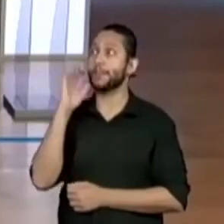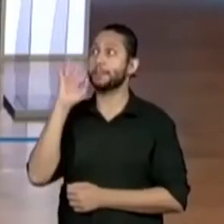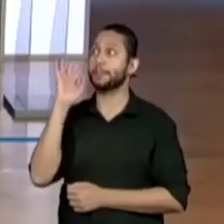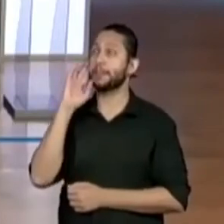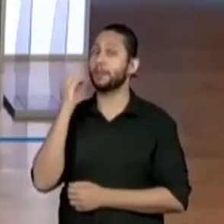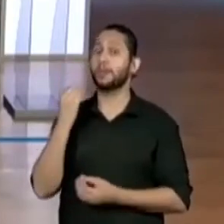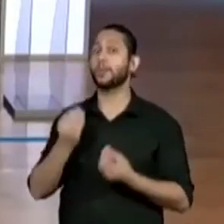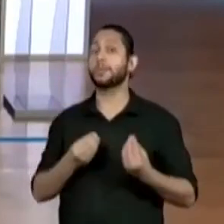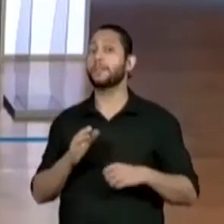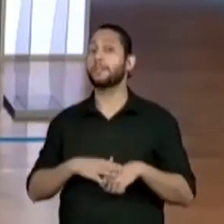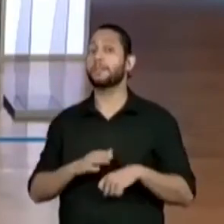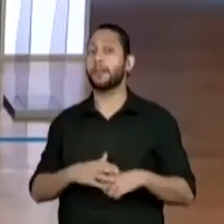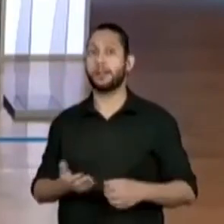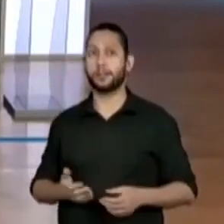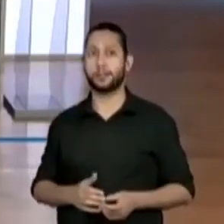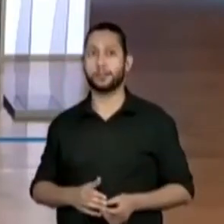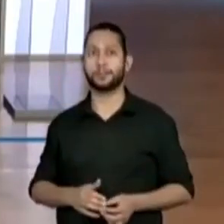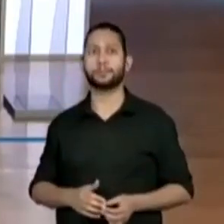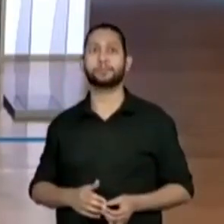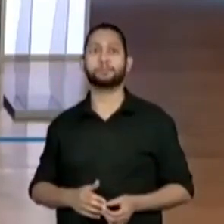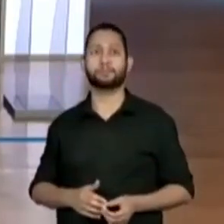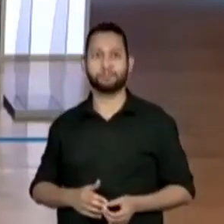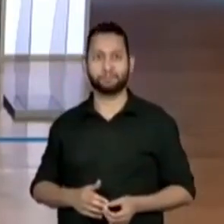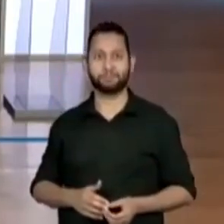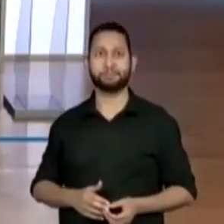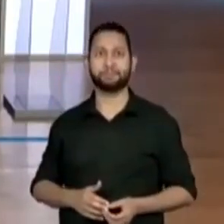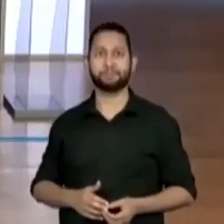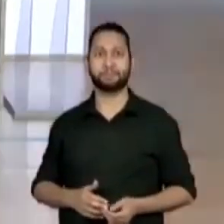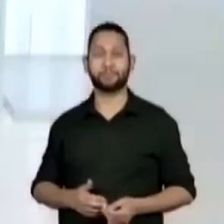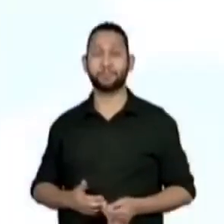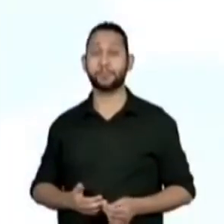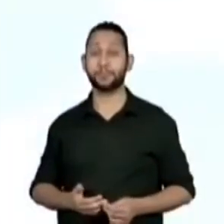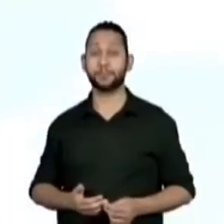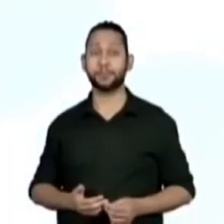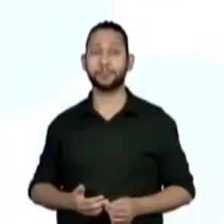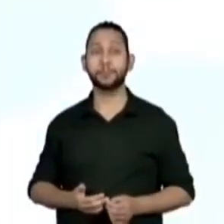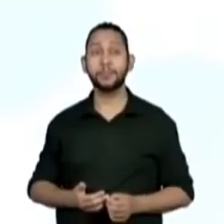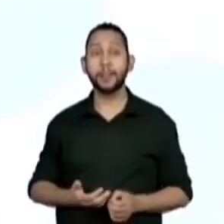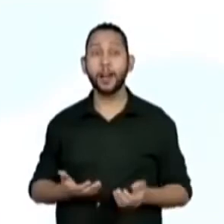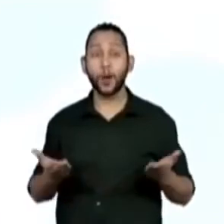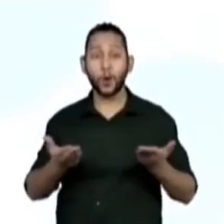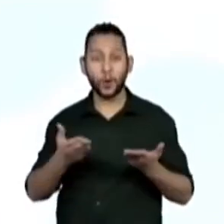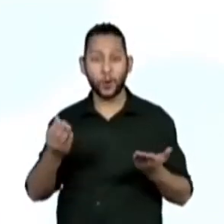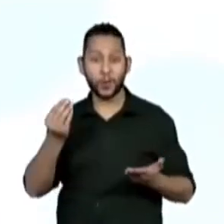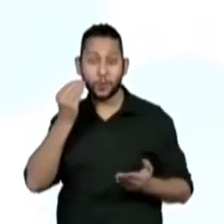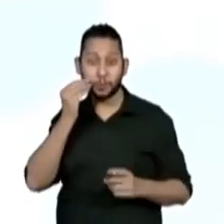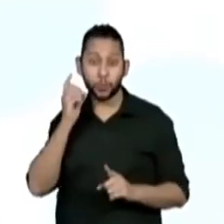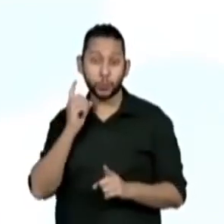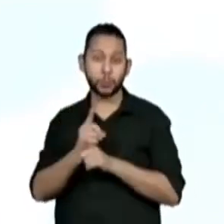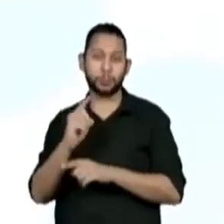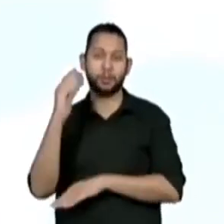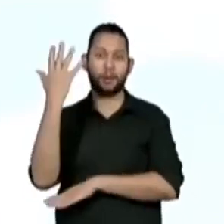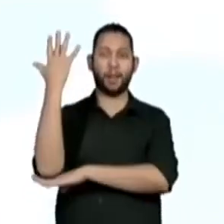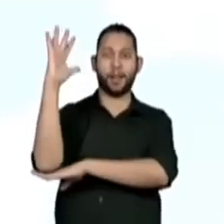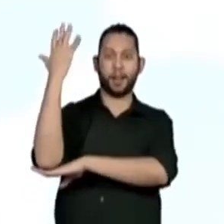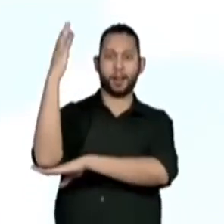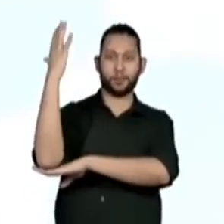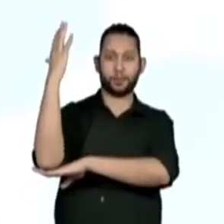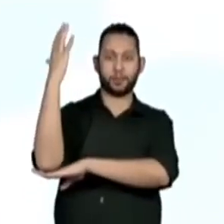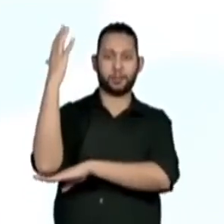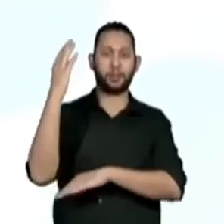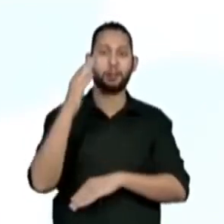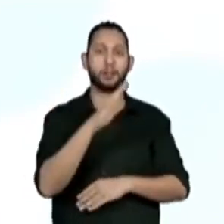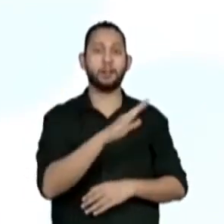né? Agora sim, estime as alturas das árvores comparando